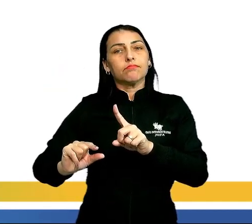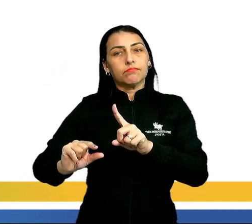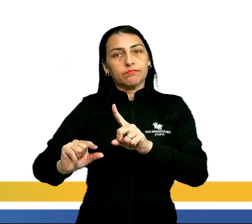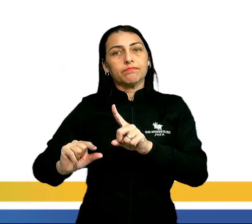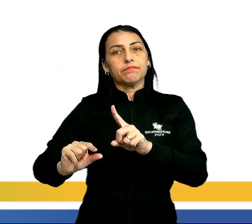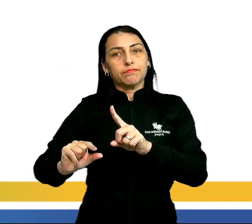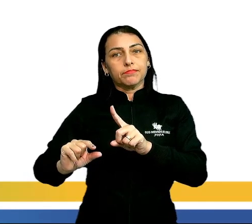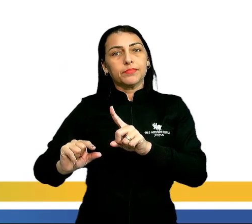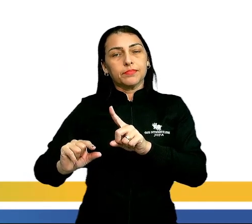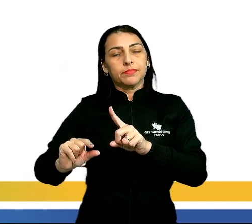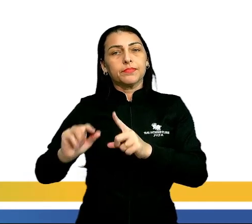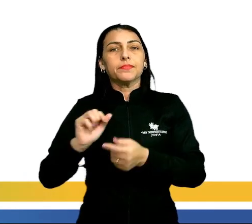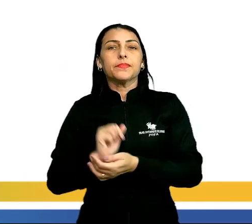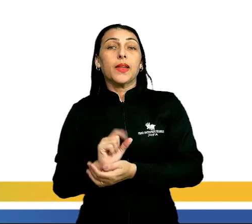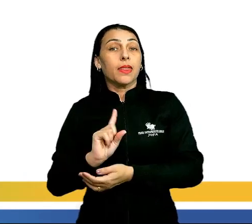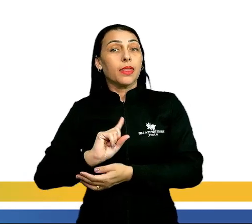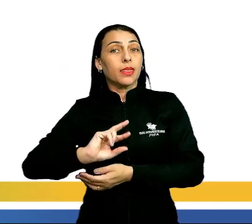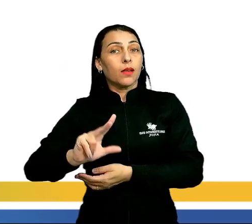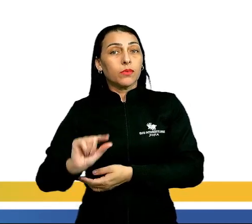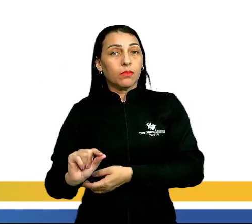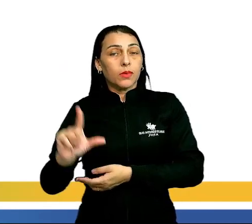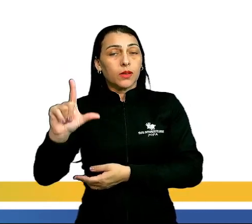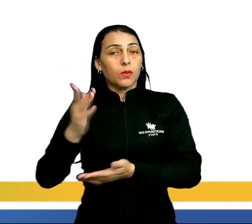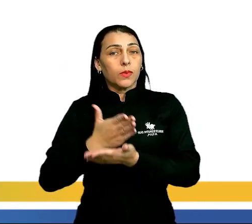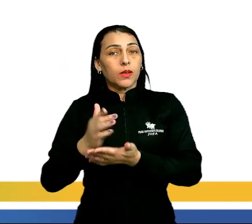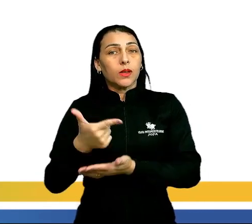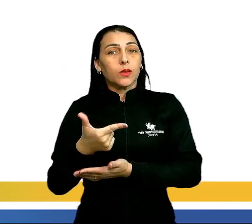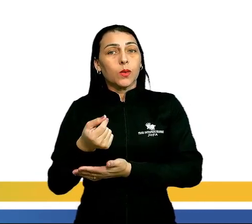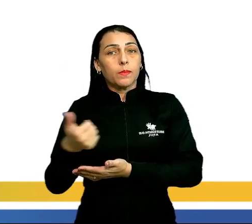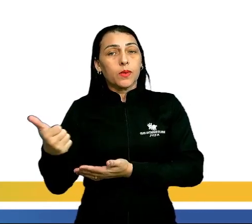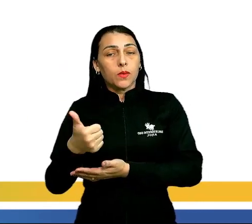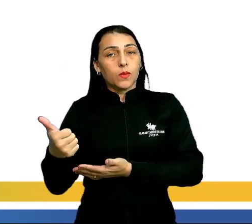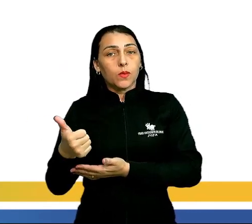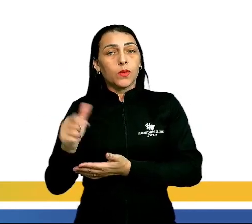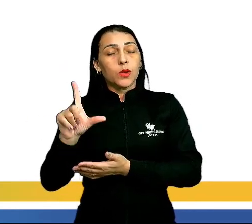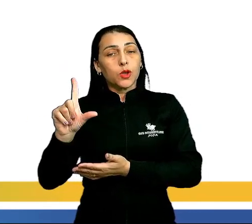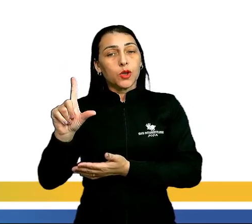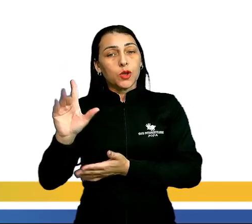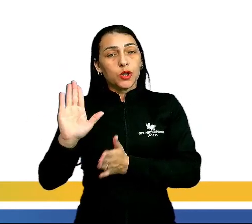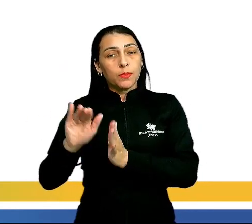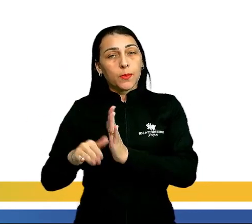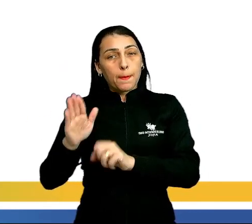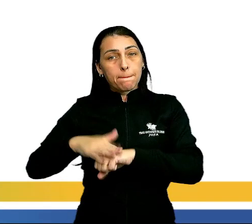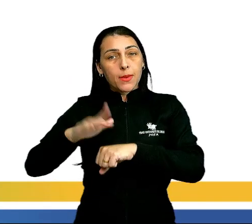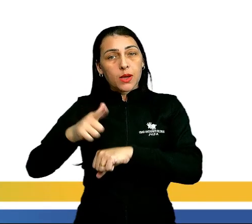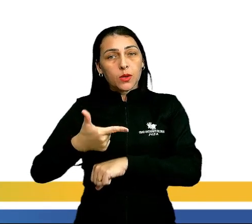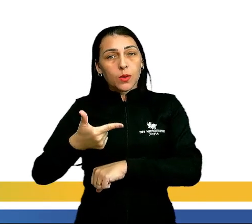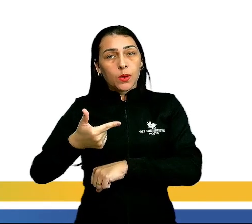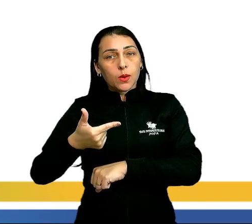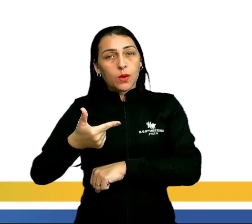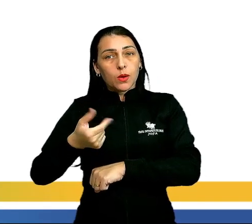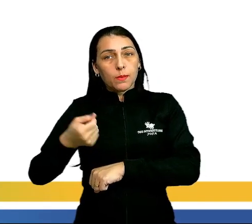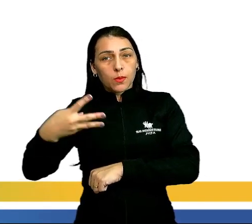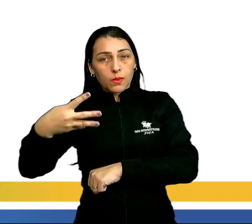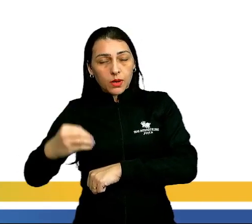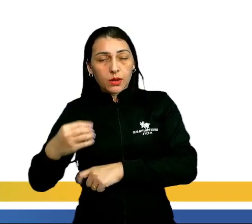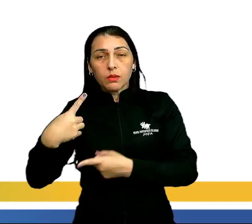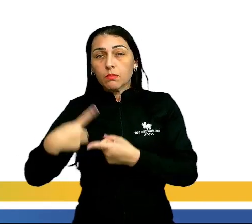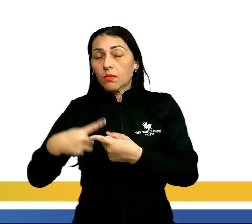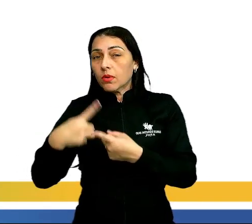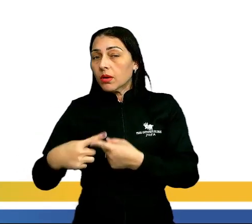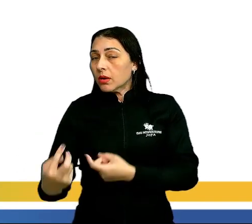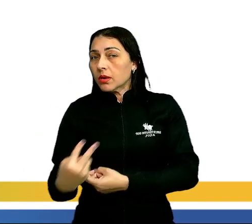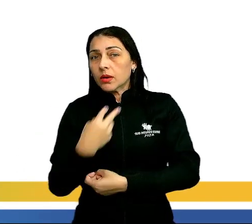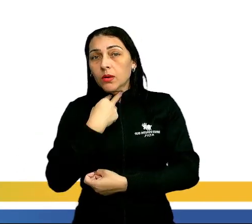está diminuindo, começando em 2011 e diminui cada vez mais em 2040. Por que ela